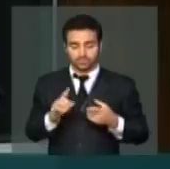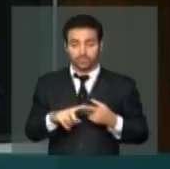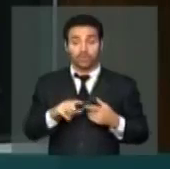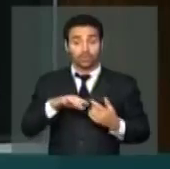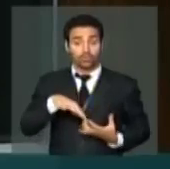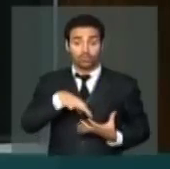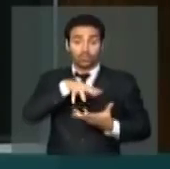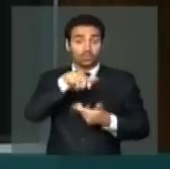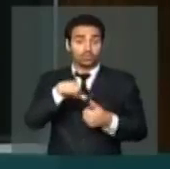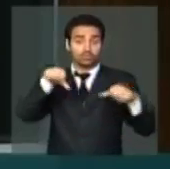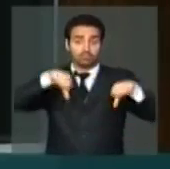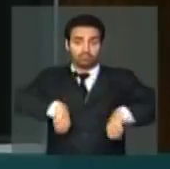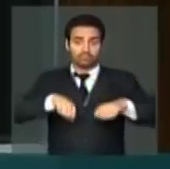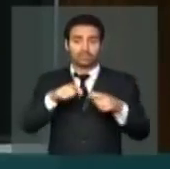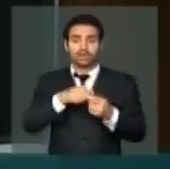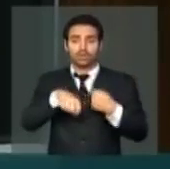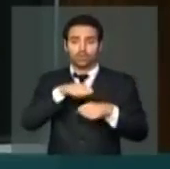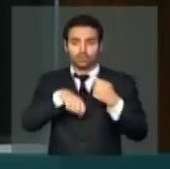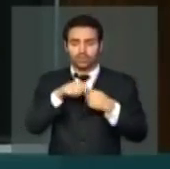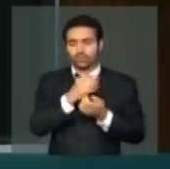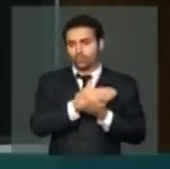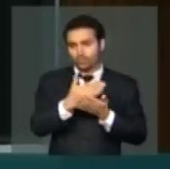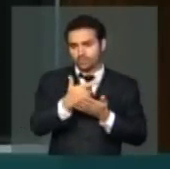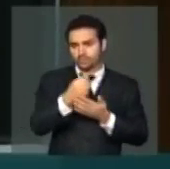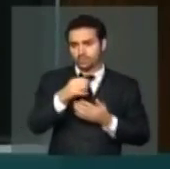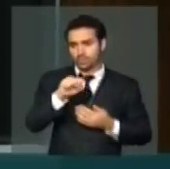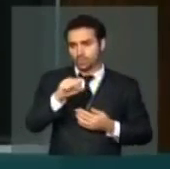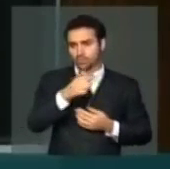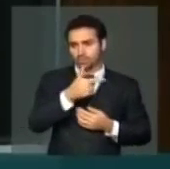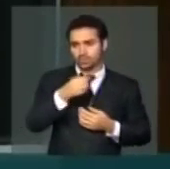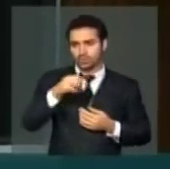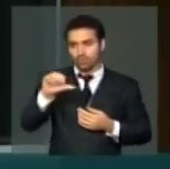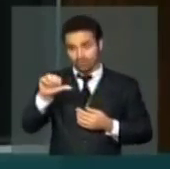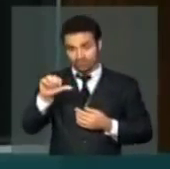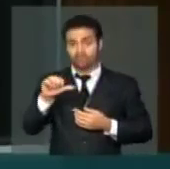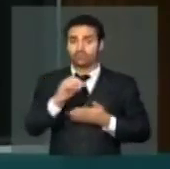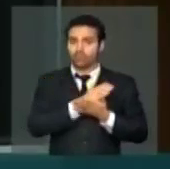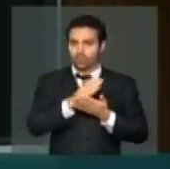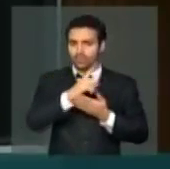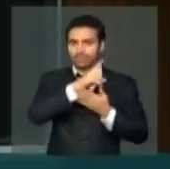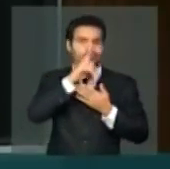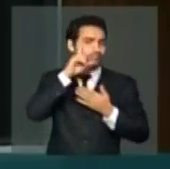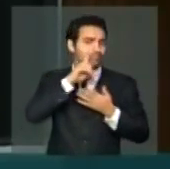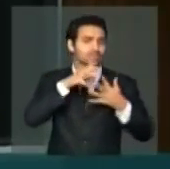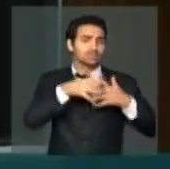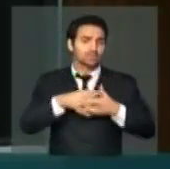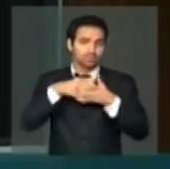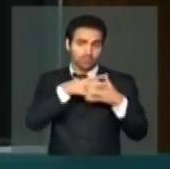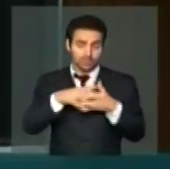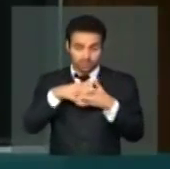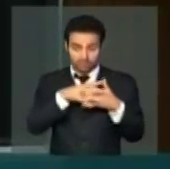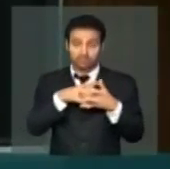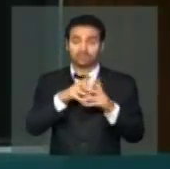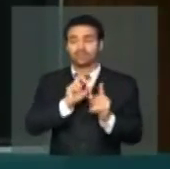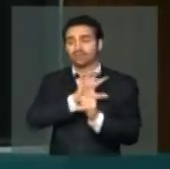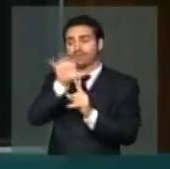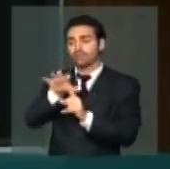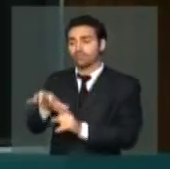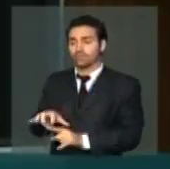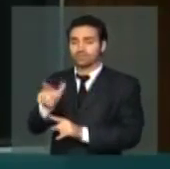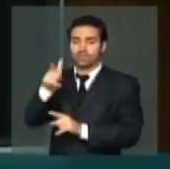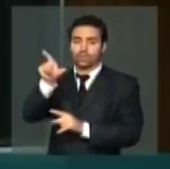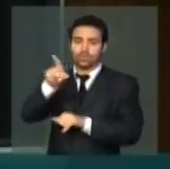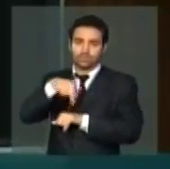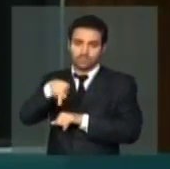global, iniciada em 2008, 2009 nos Estados Unidos e que atingiu duramente as economias dos países desenvolvidos, bateu em